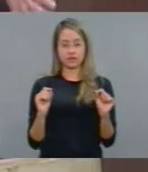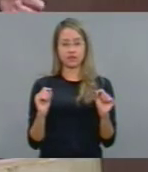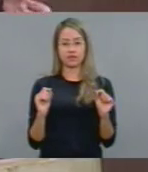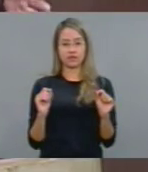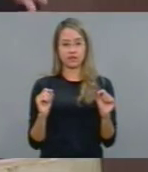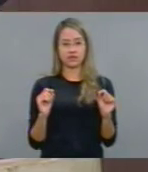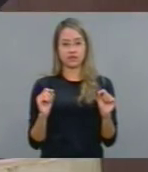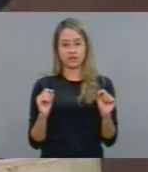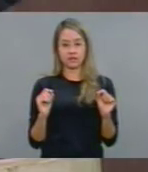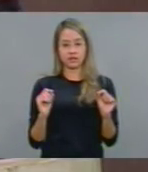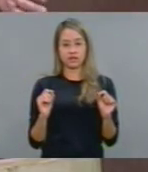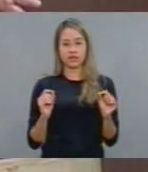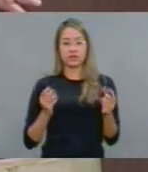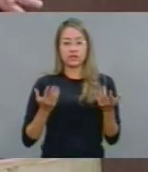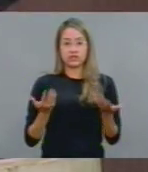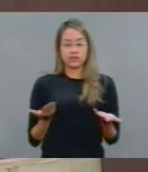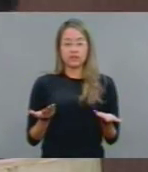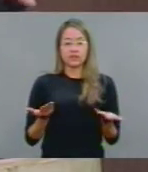uma